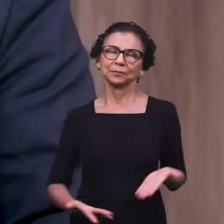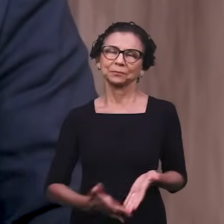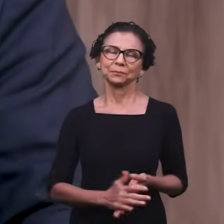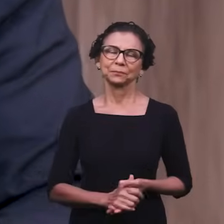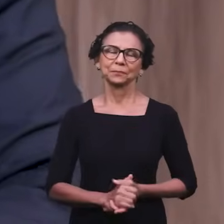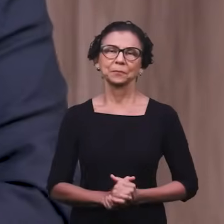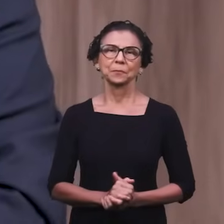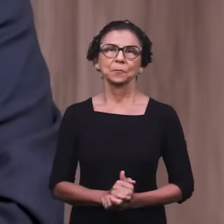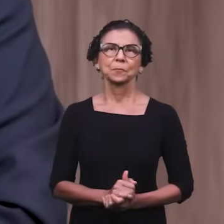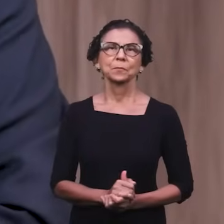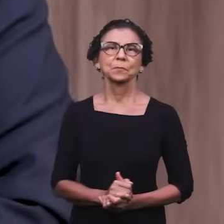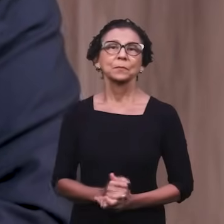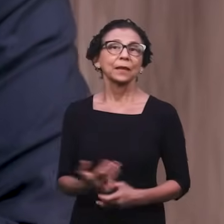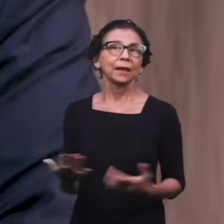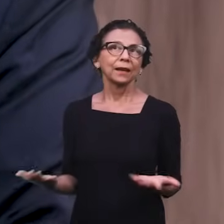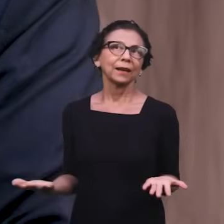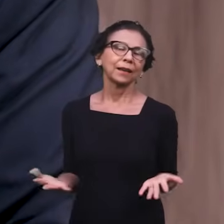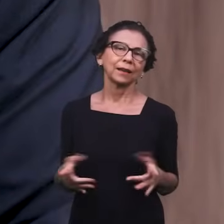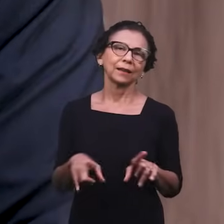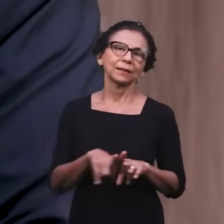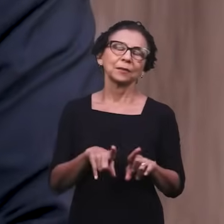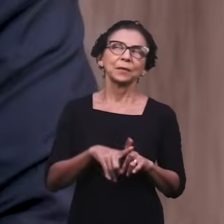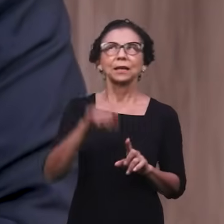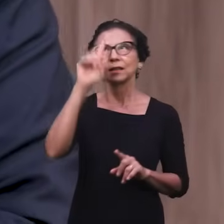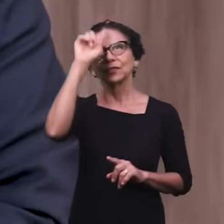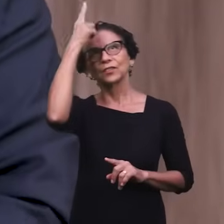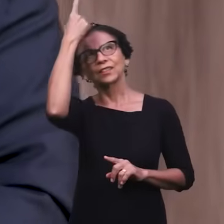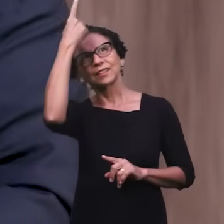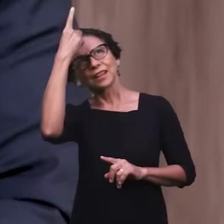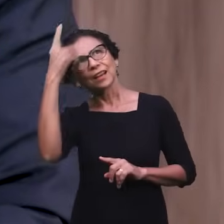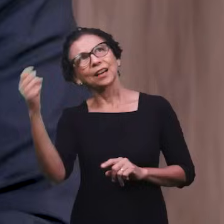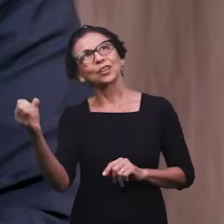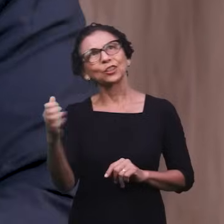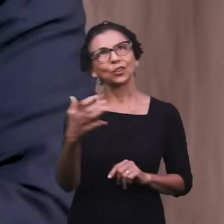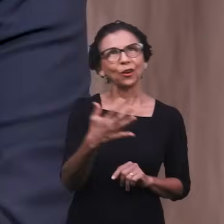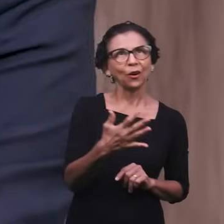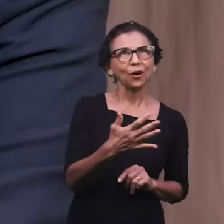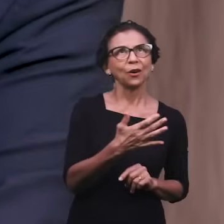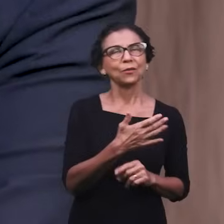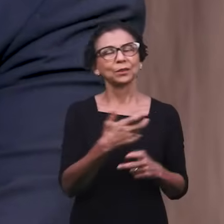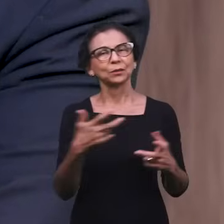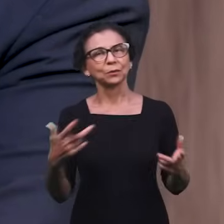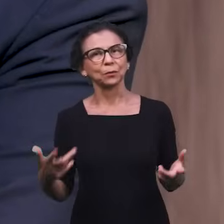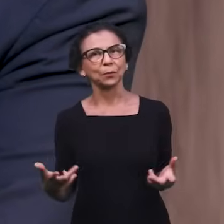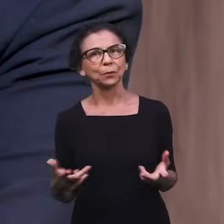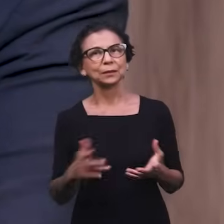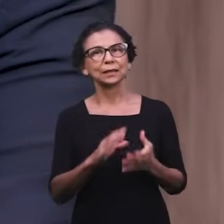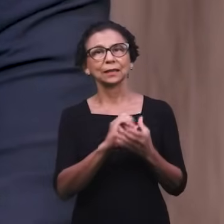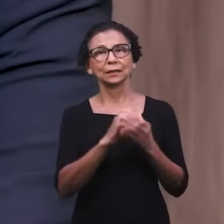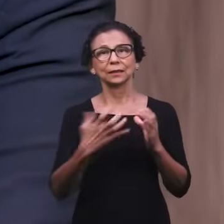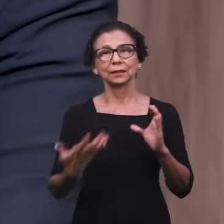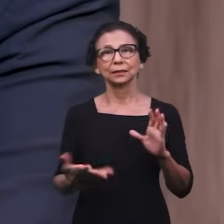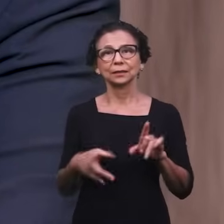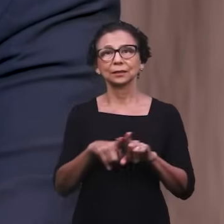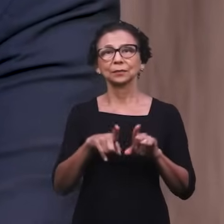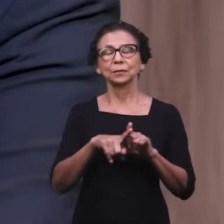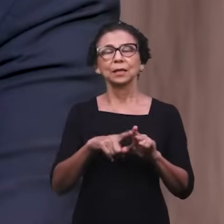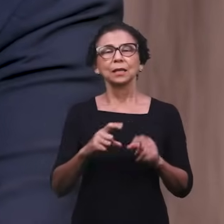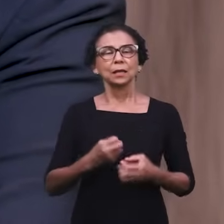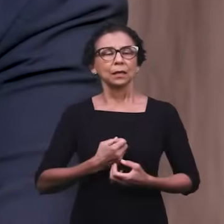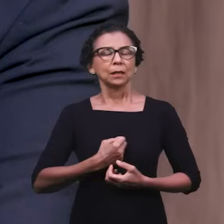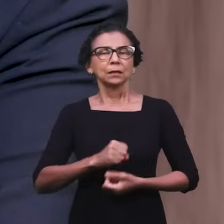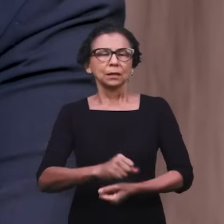Né? Então, essa questão de criar, de inovar, esse atributo, por exemplo, da